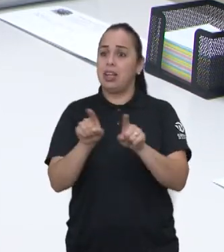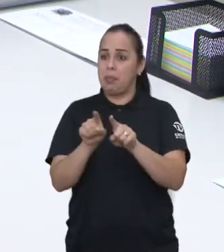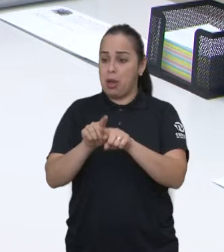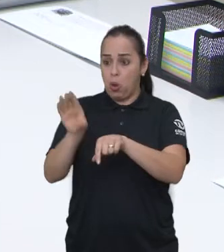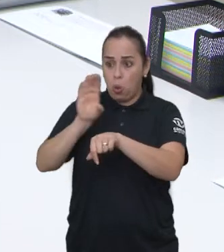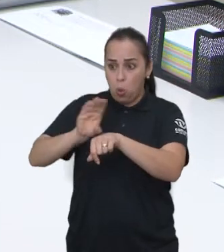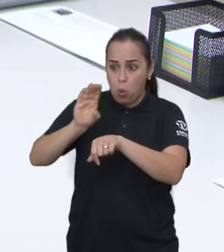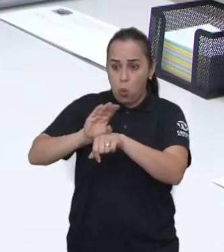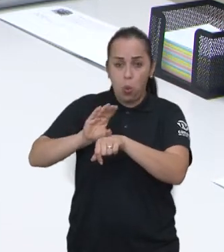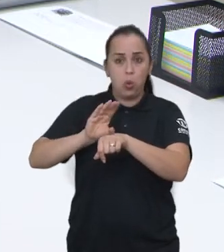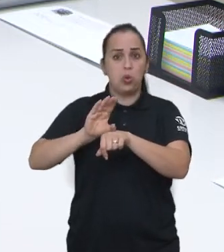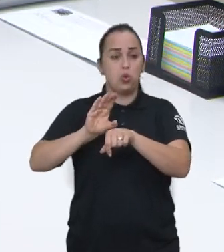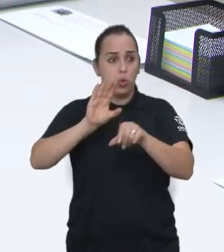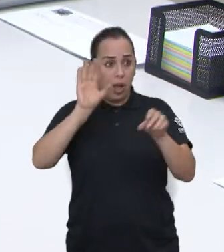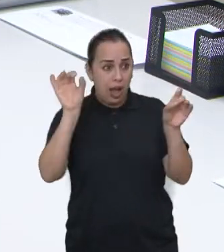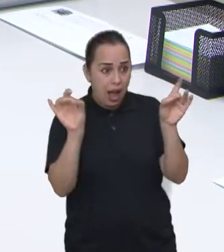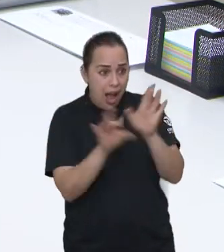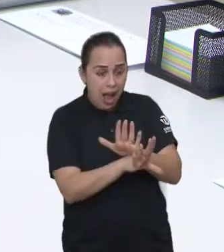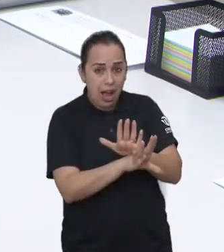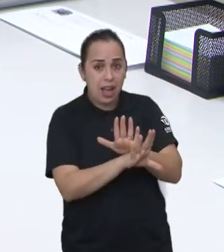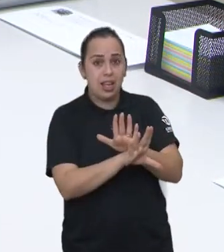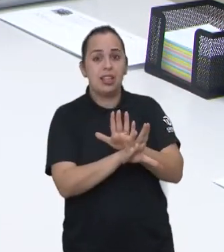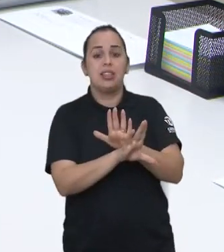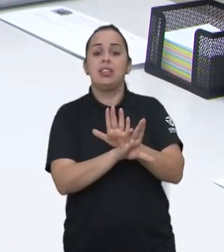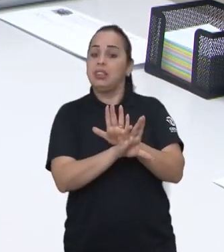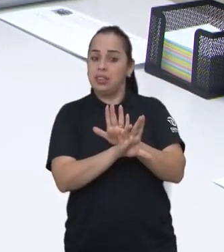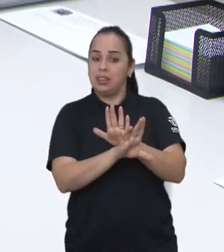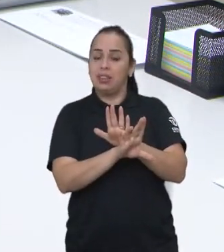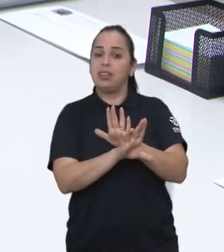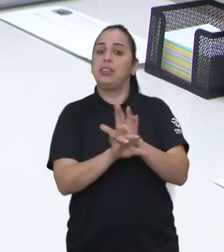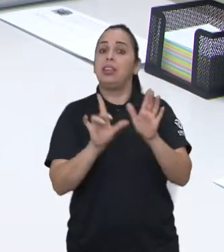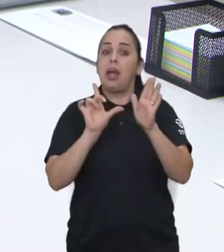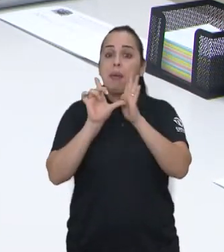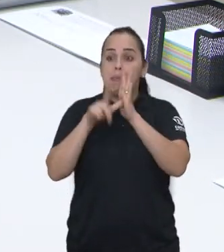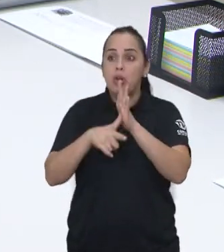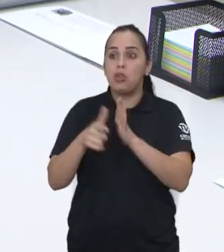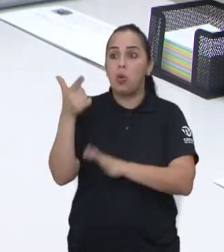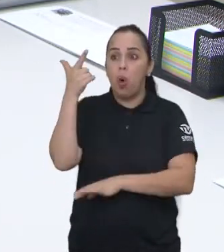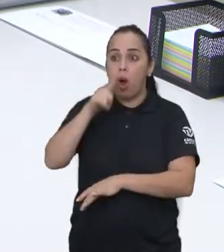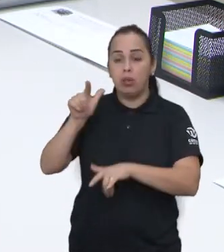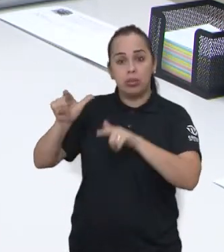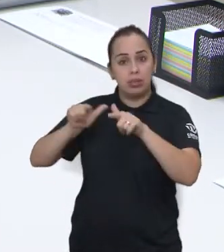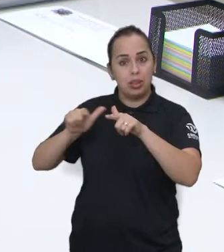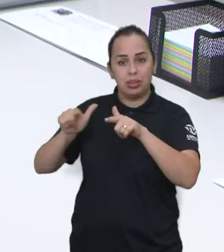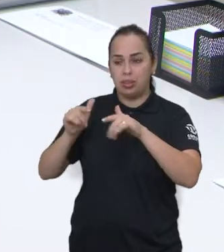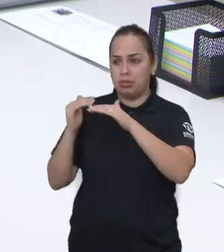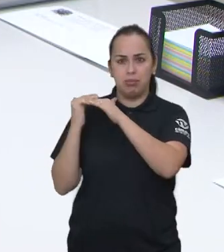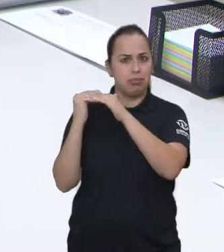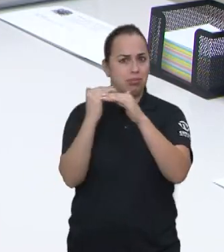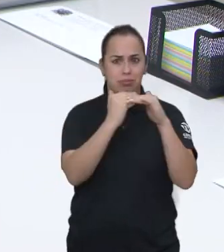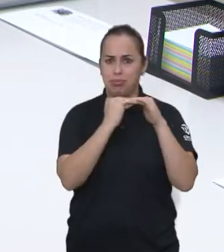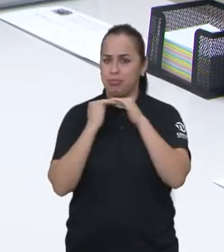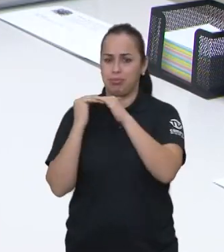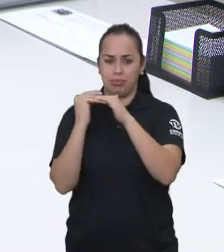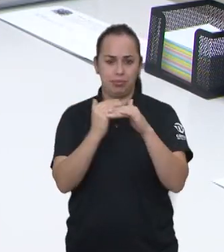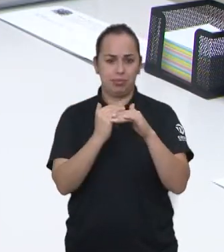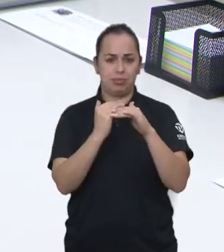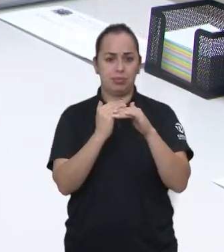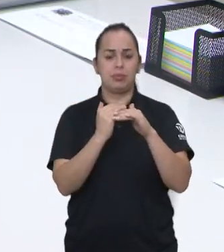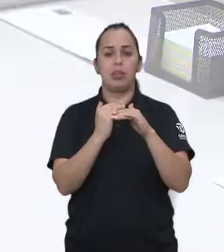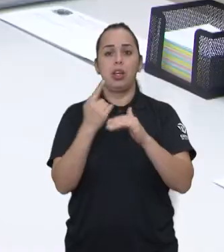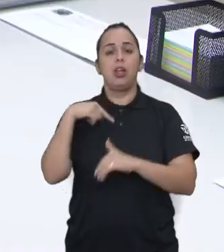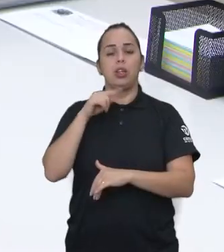sua faculdade concluiu o seu curso superior e concurso perior ele a disputar Este mercado de trabalho com